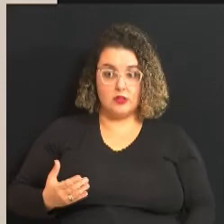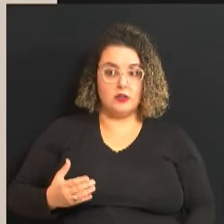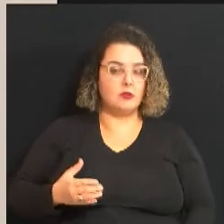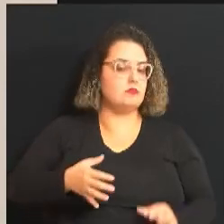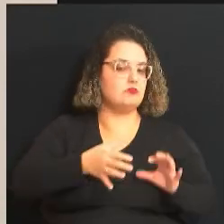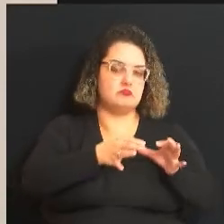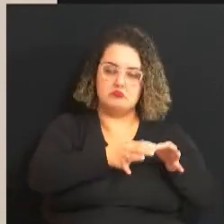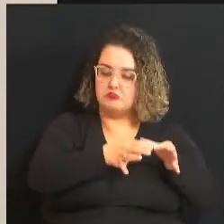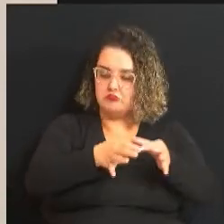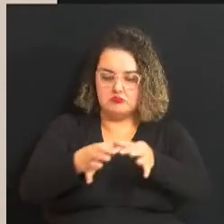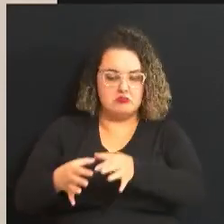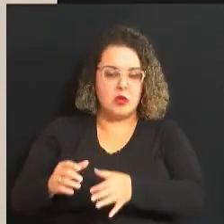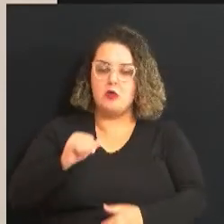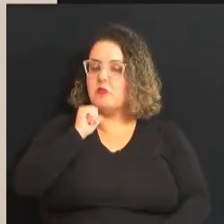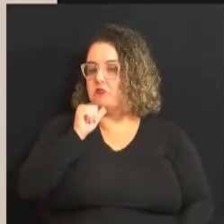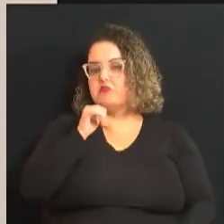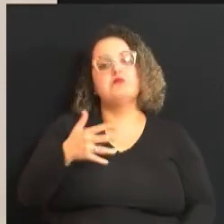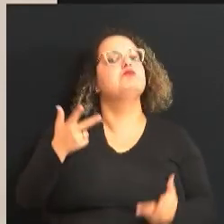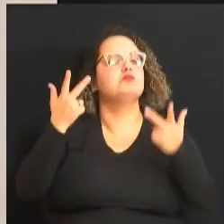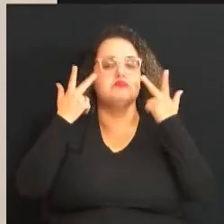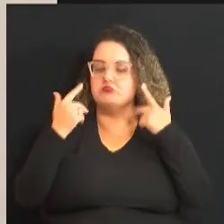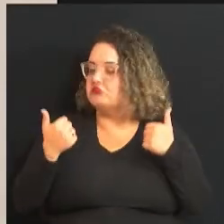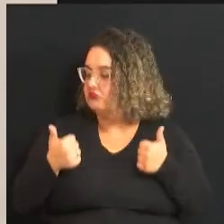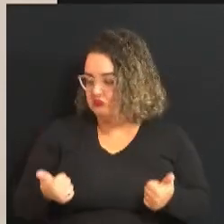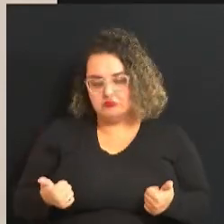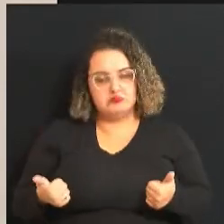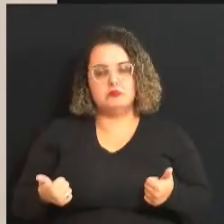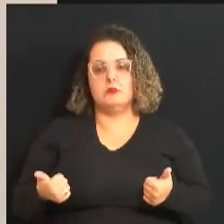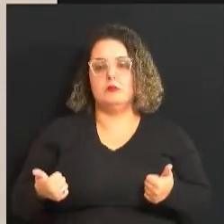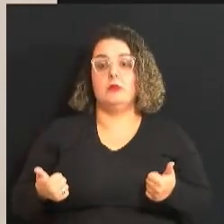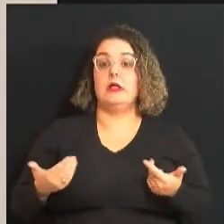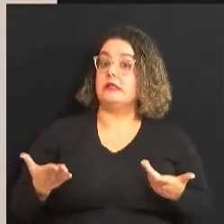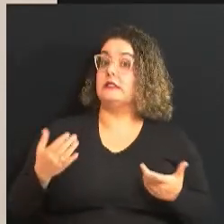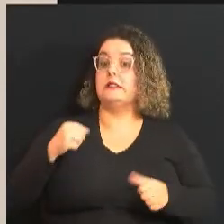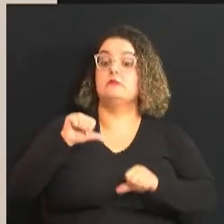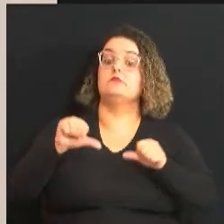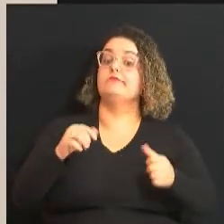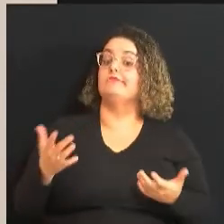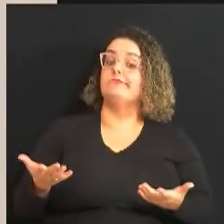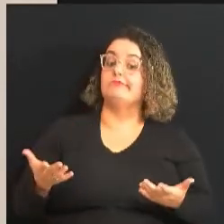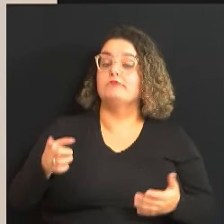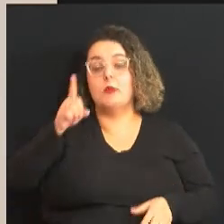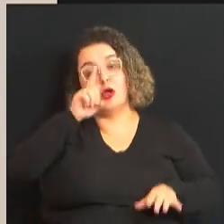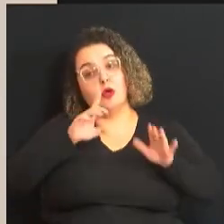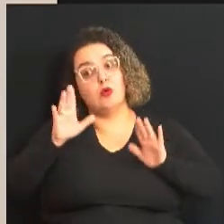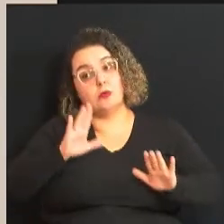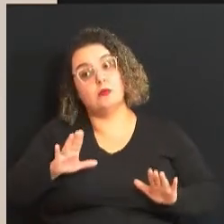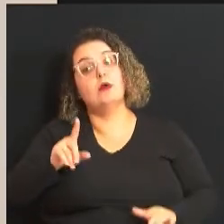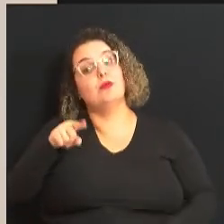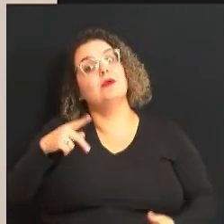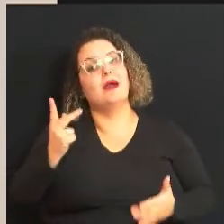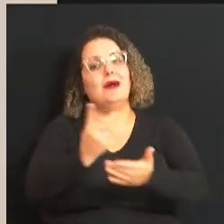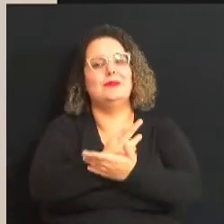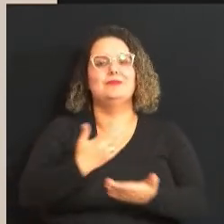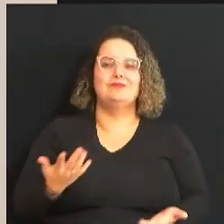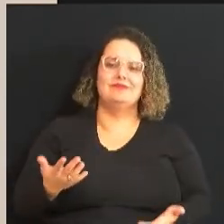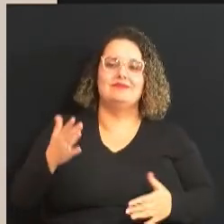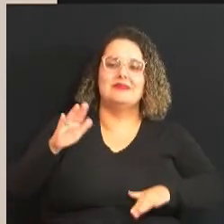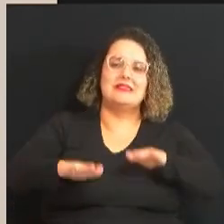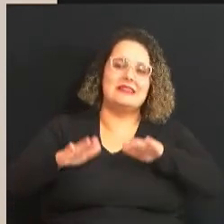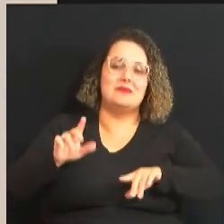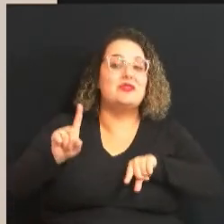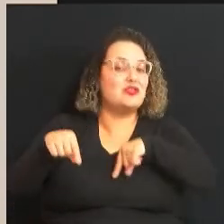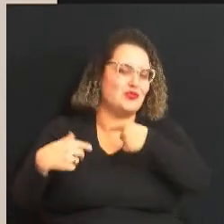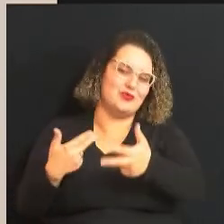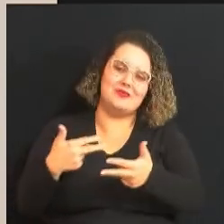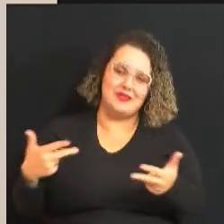funciona. Mas é dos métodos naturais, eles que mais falham, justamente por isso, porque depende de muitos outros